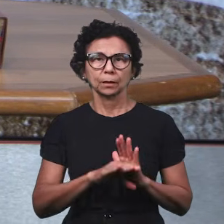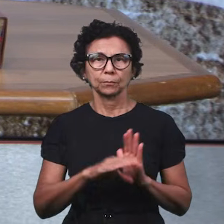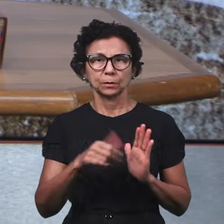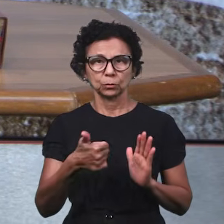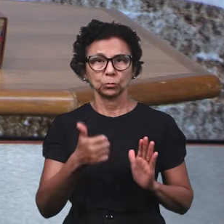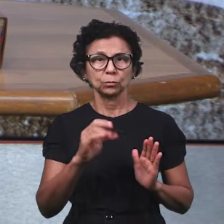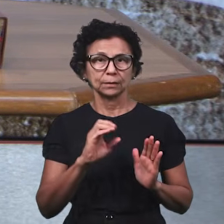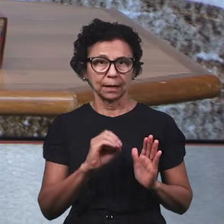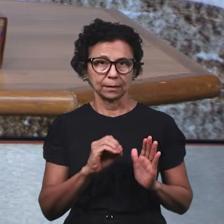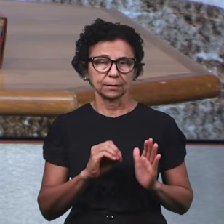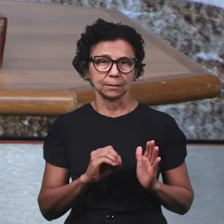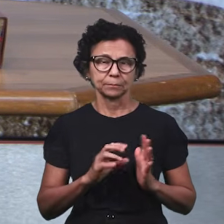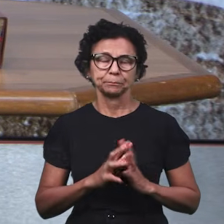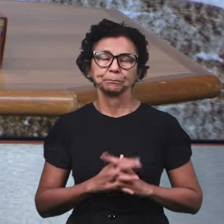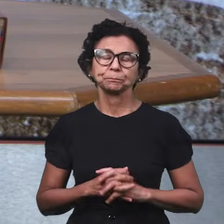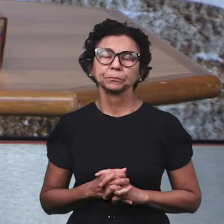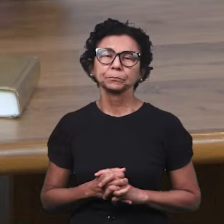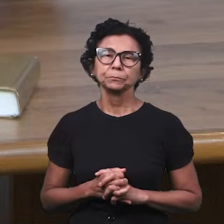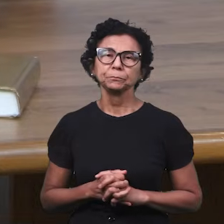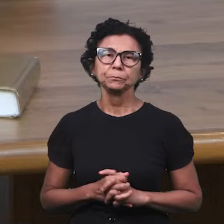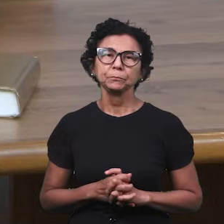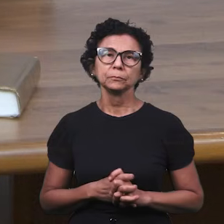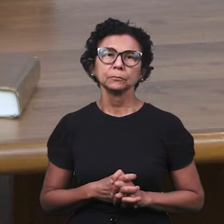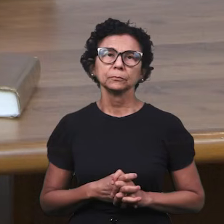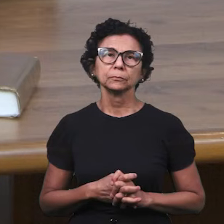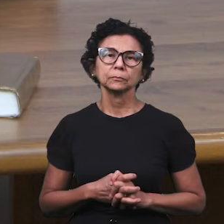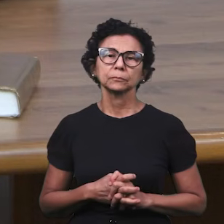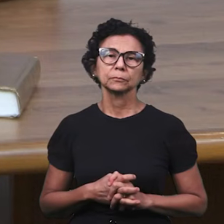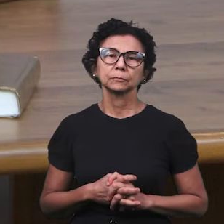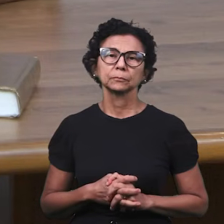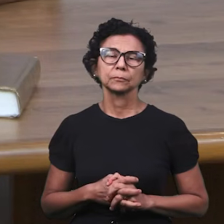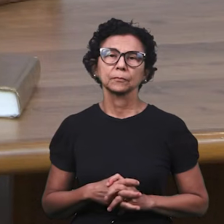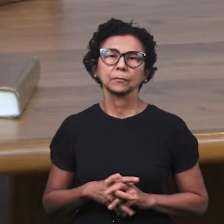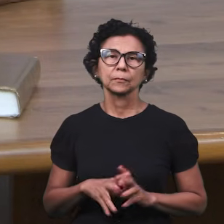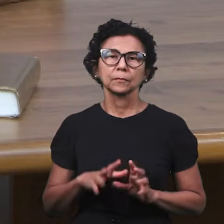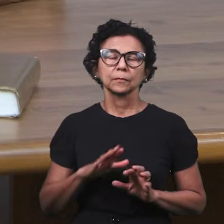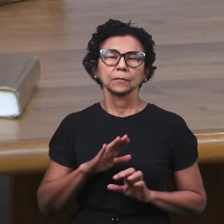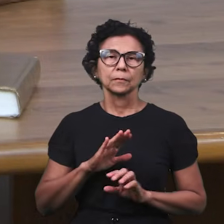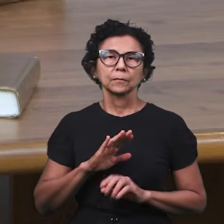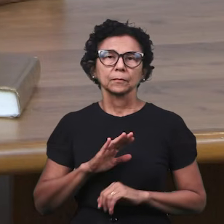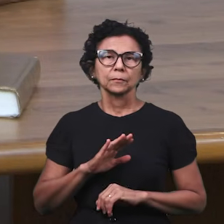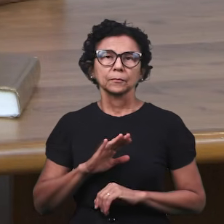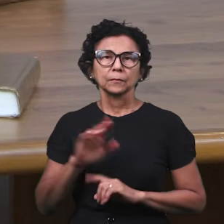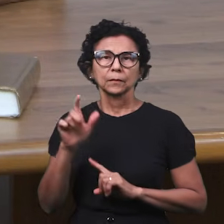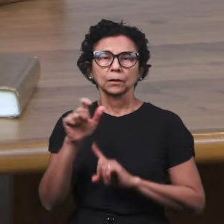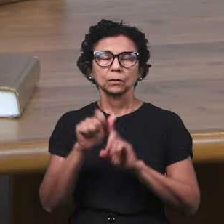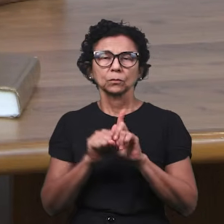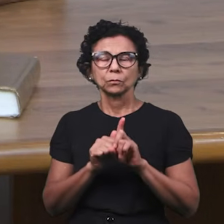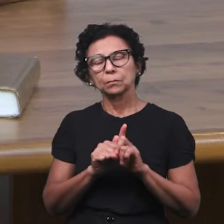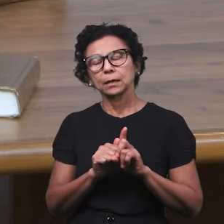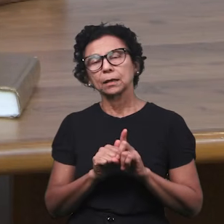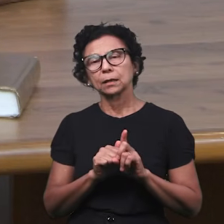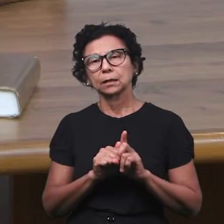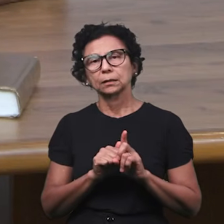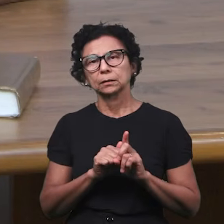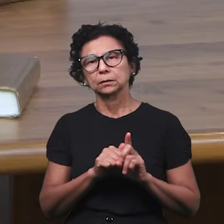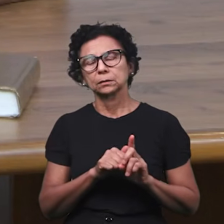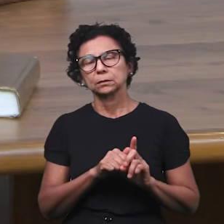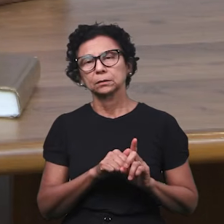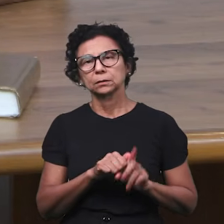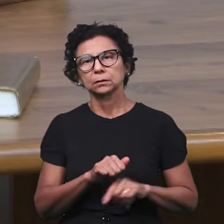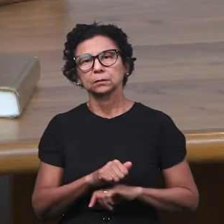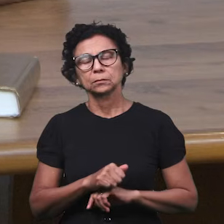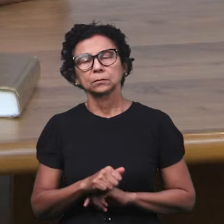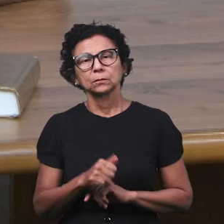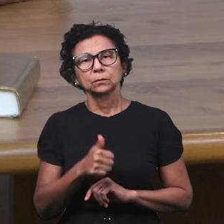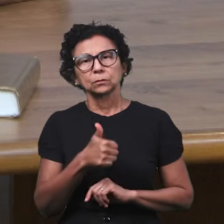2 capítulos hoje. E no mês do 10º, que é o mês de Adar, no dia